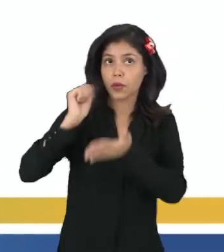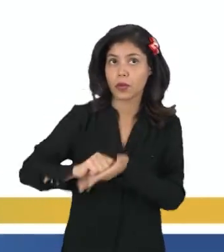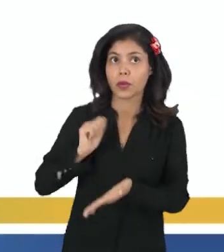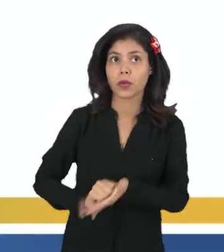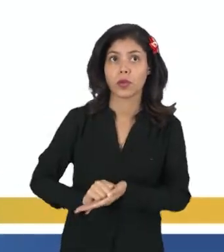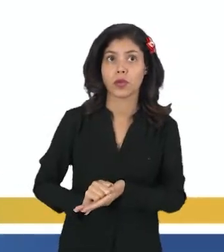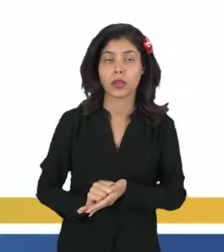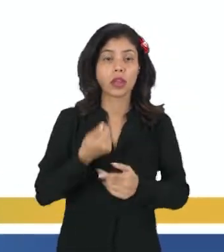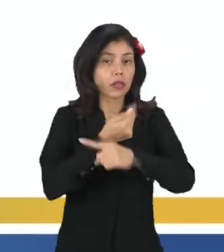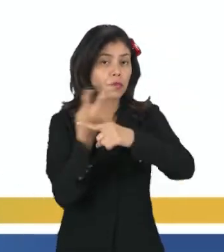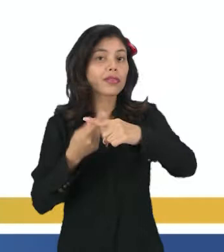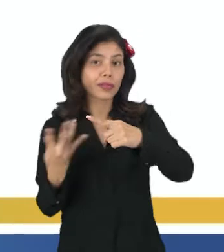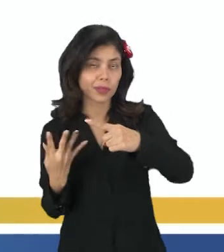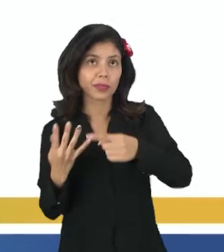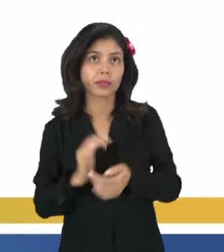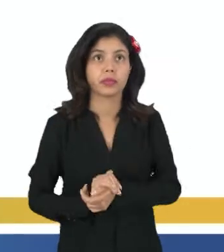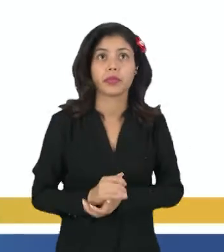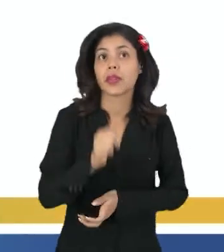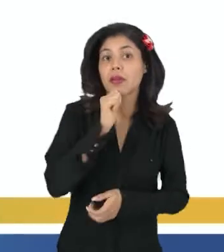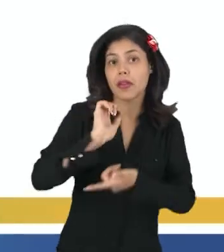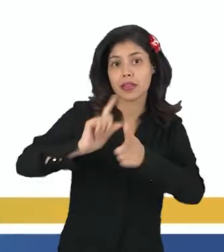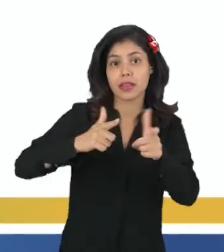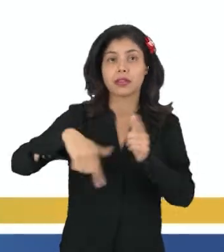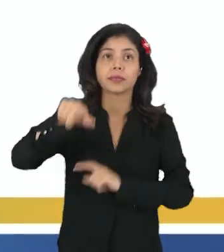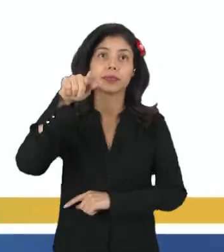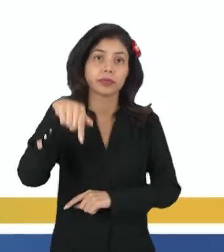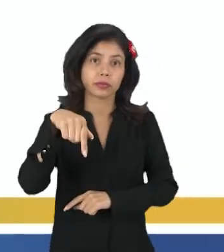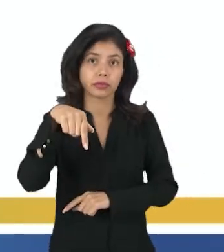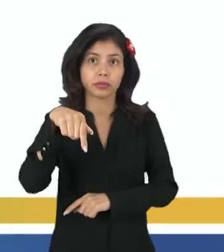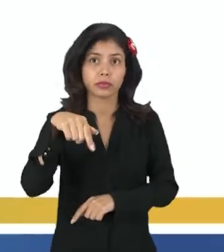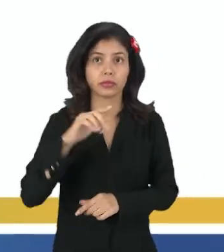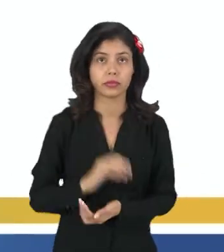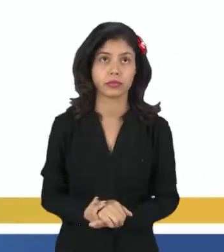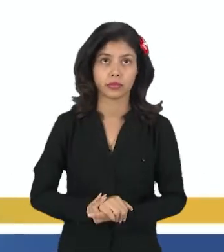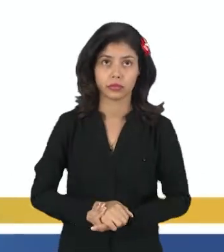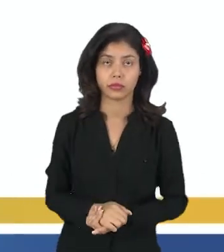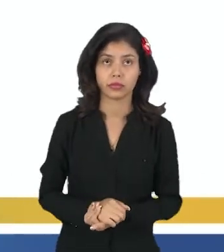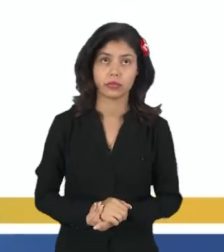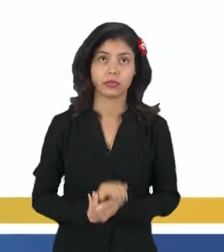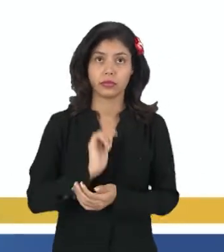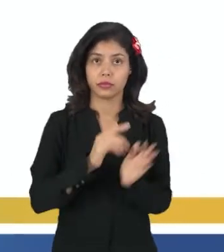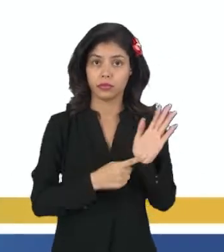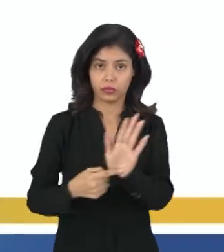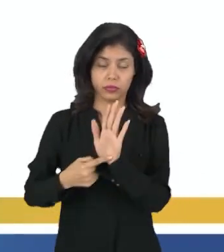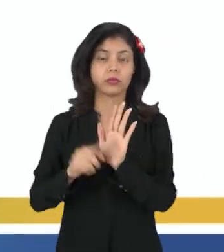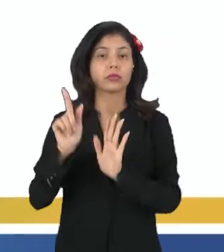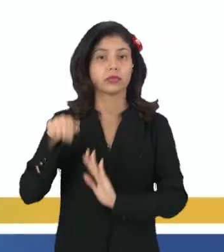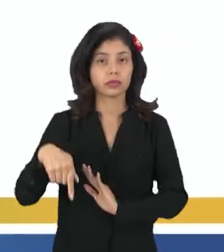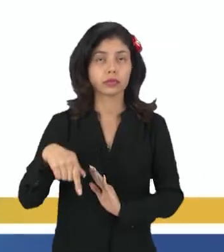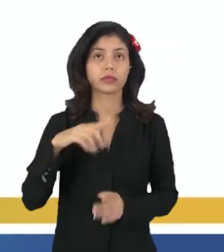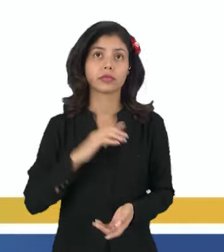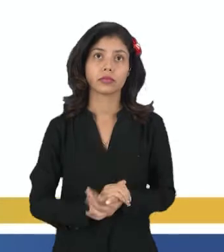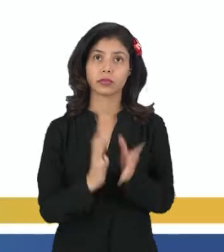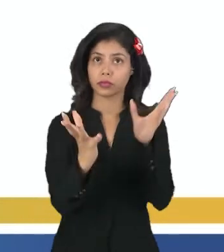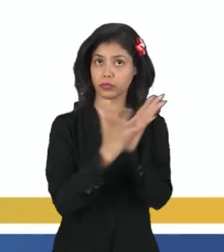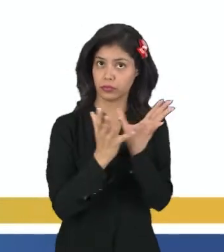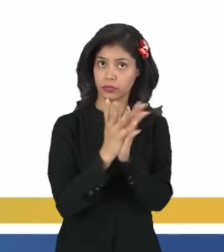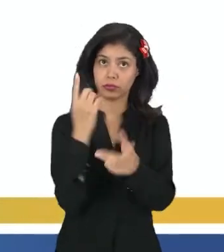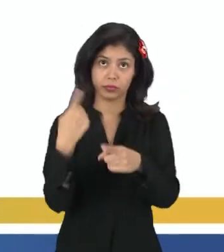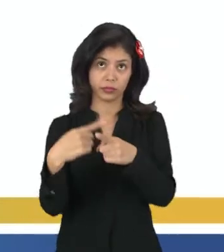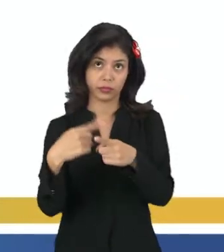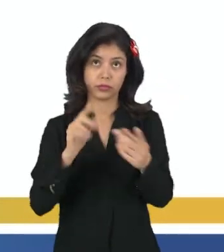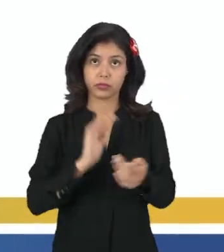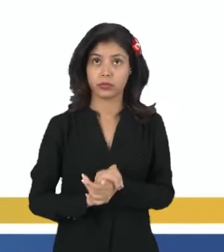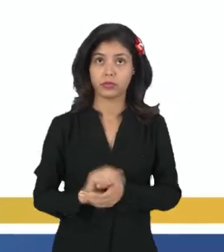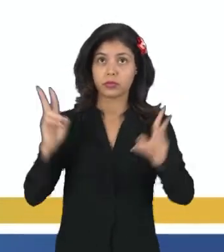escritos na forma de fração e a letra que representa é a letra que que e tenta né esse conjunto